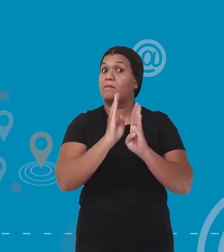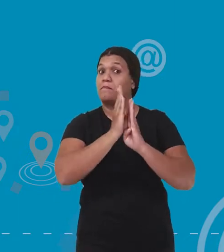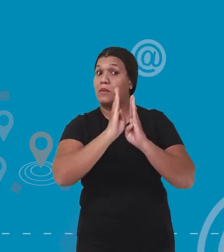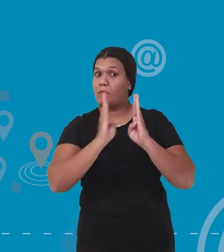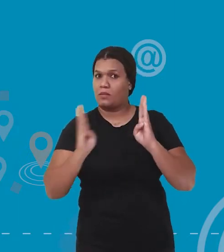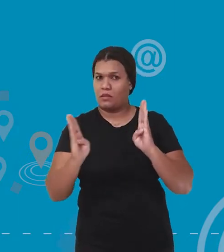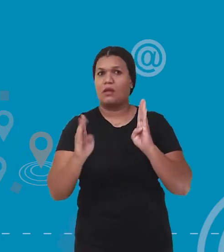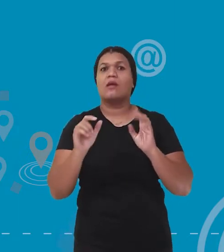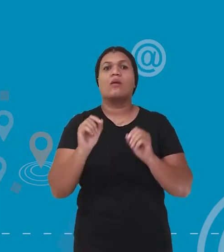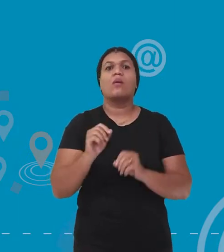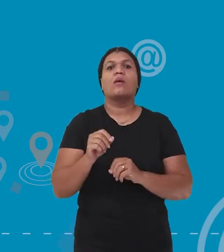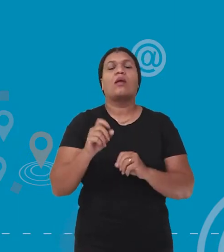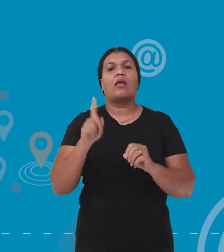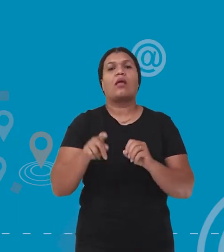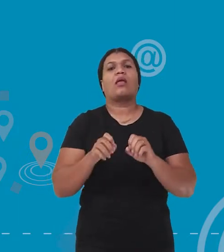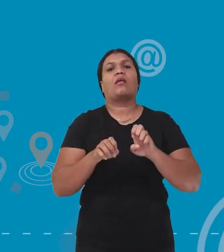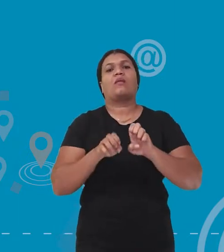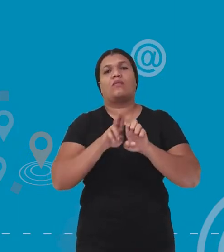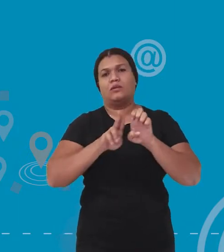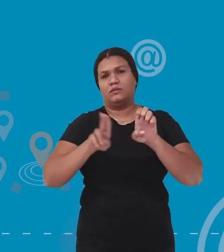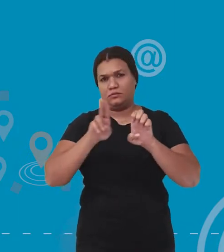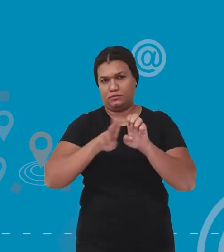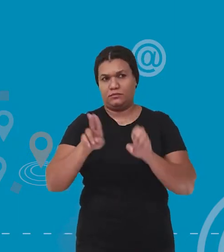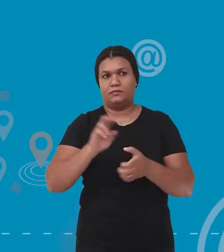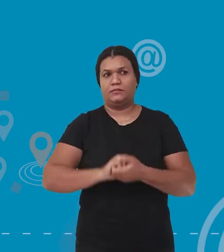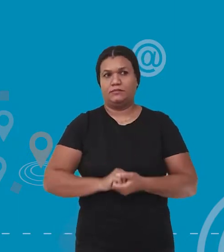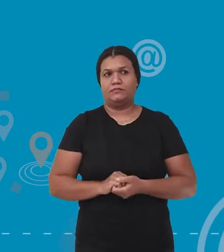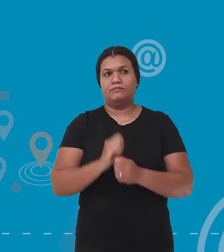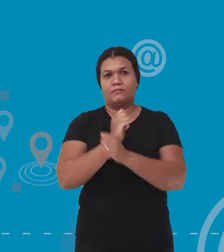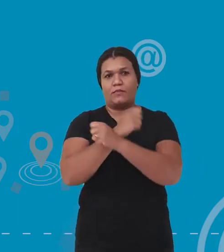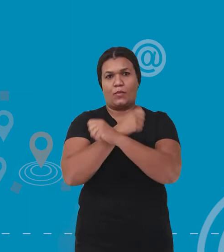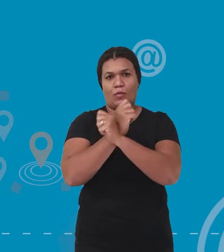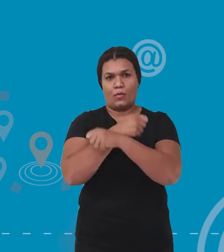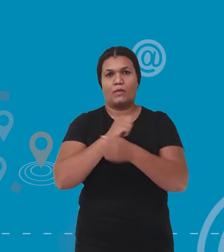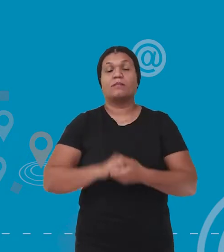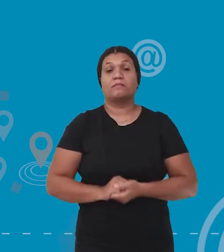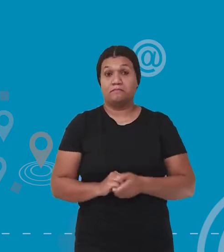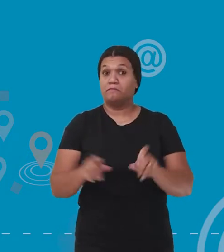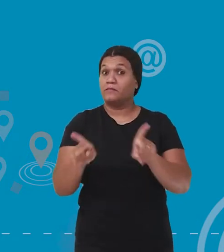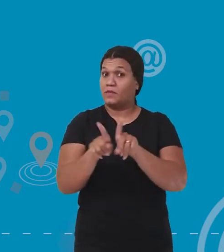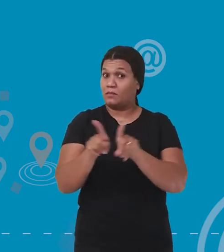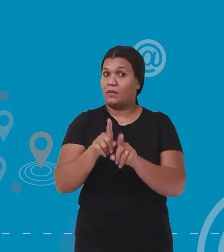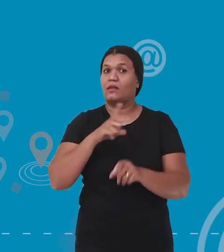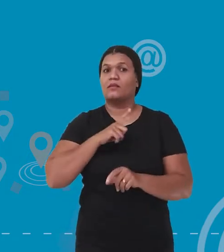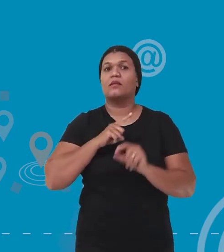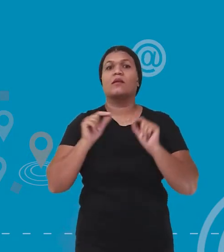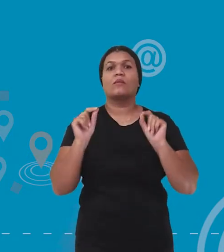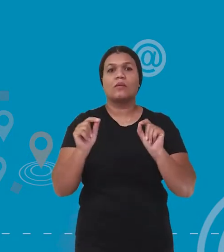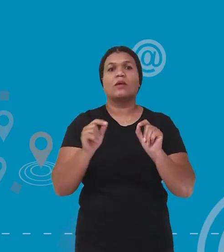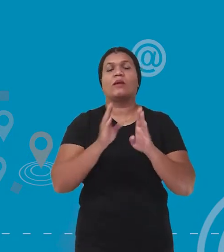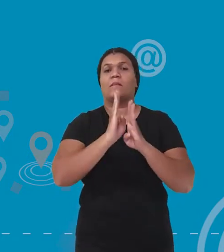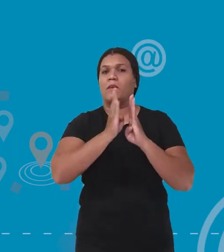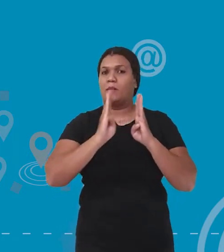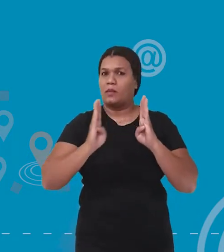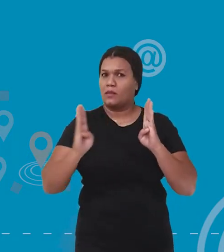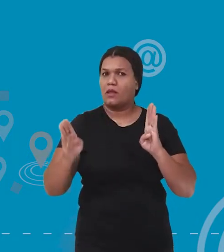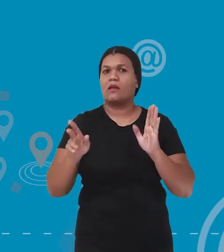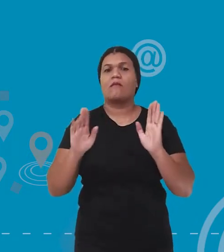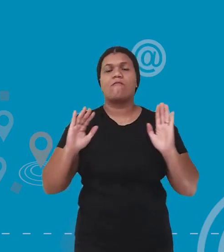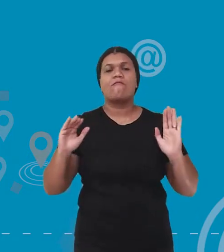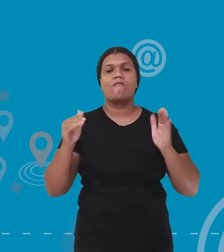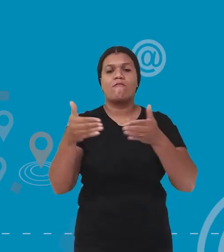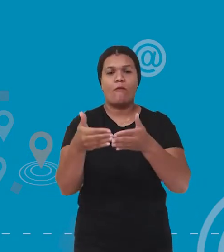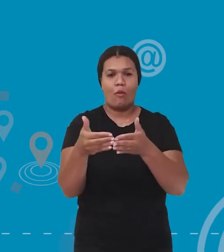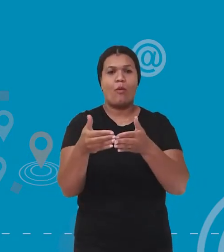Biblioteca da Pontifícia Universidade Católica de Goiás. Ah, tem também uma biblioteca